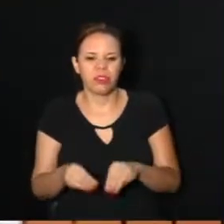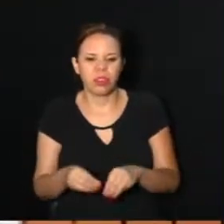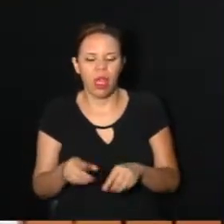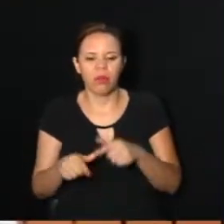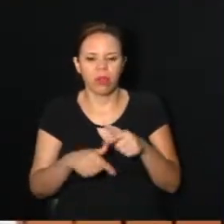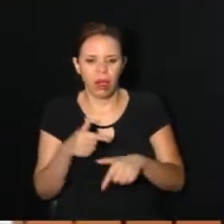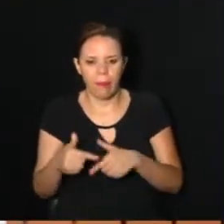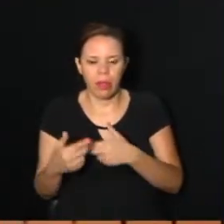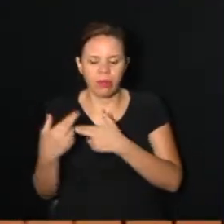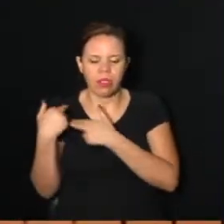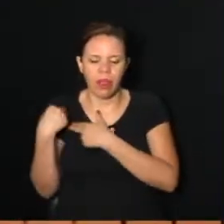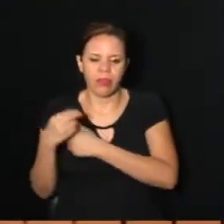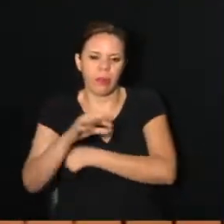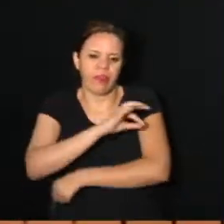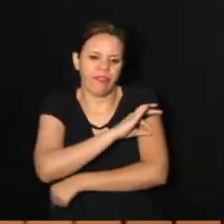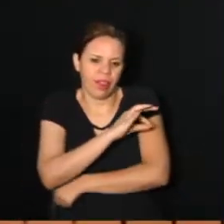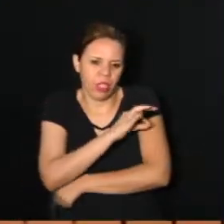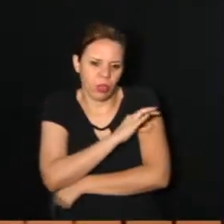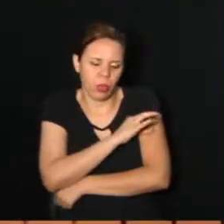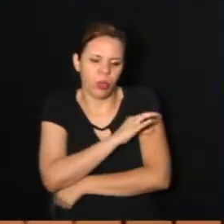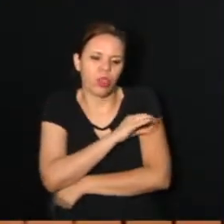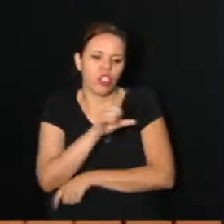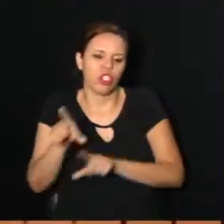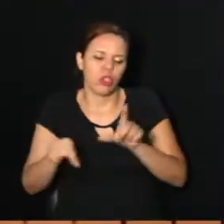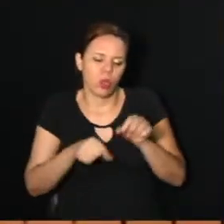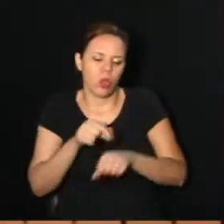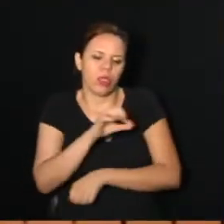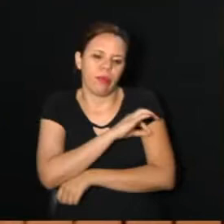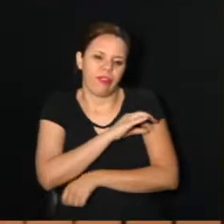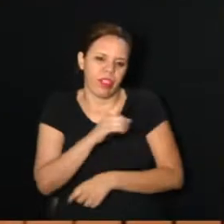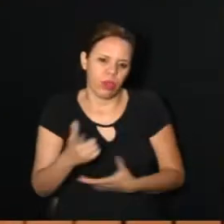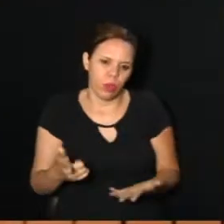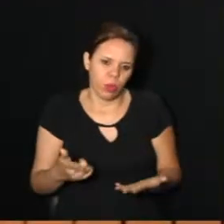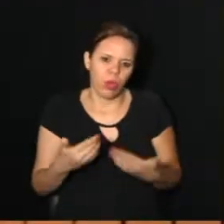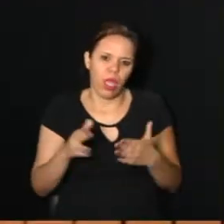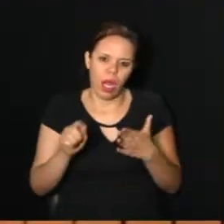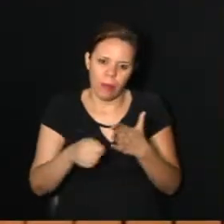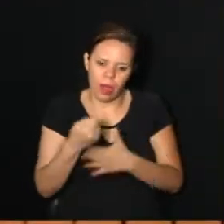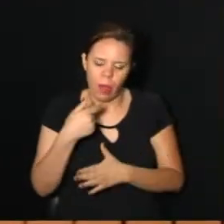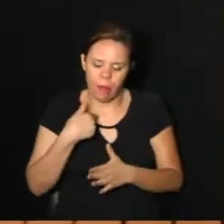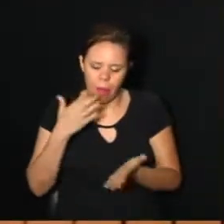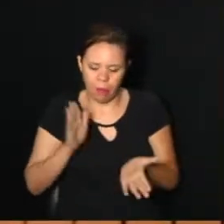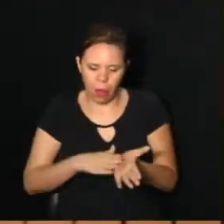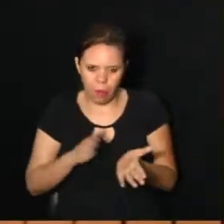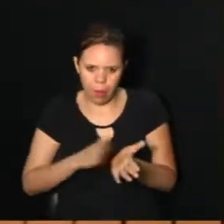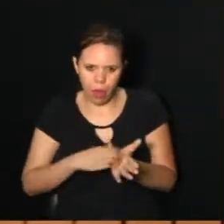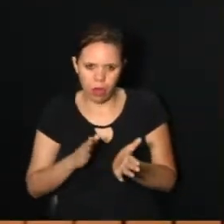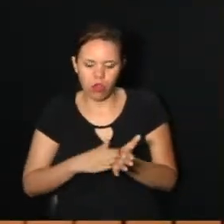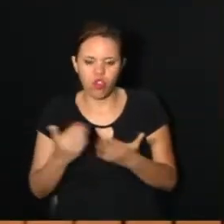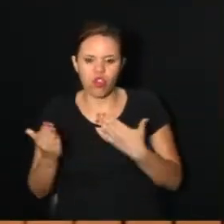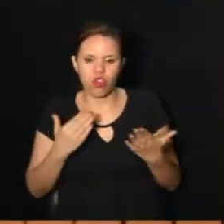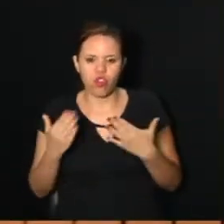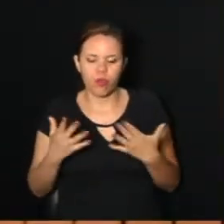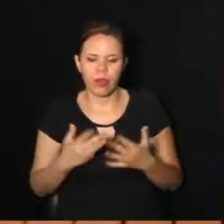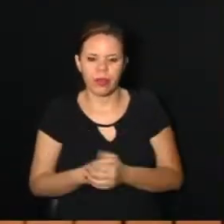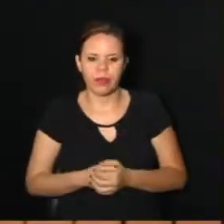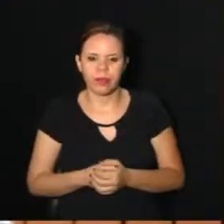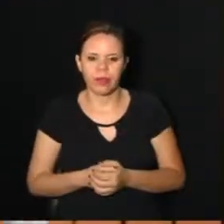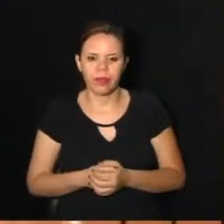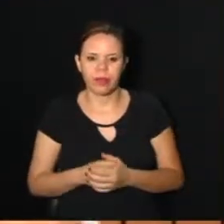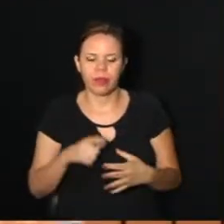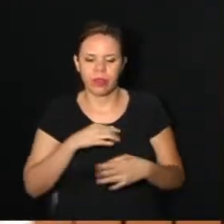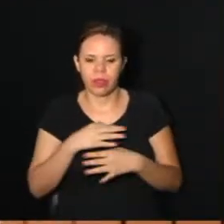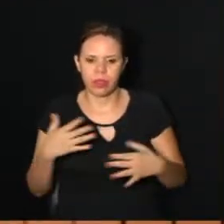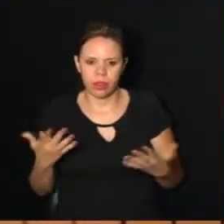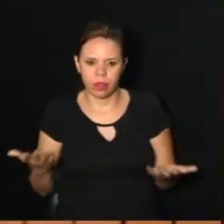Prefeitura, de classificação pela Prefeitura. Né? Me proponho aqui a comparar com as demais, então, cidades que